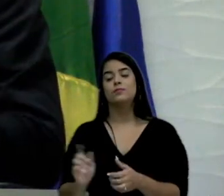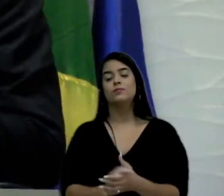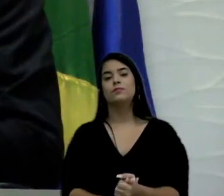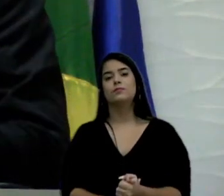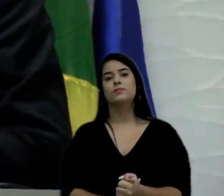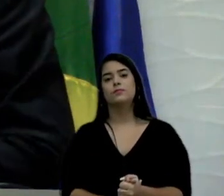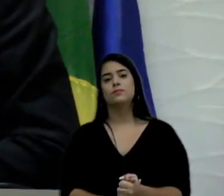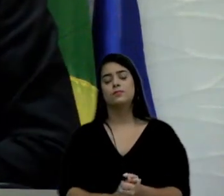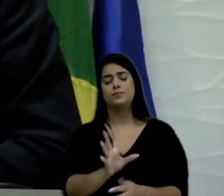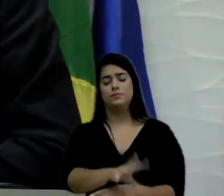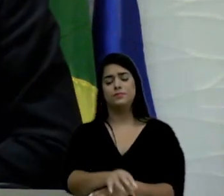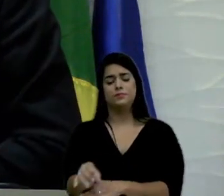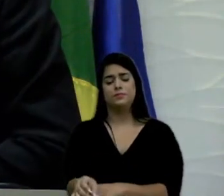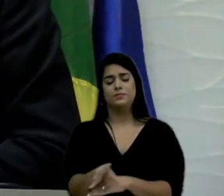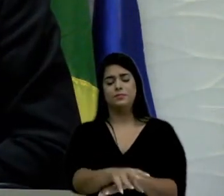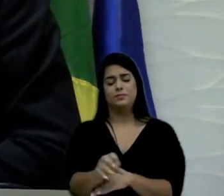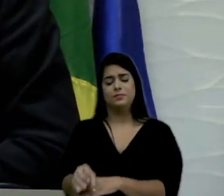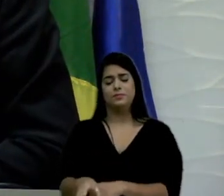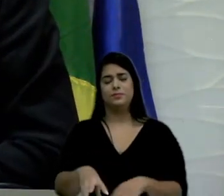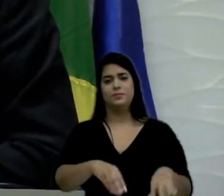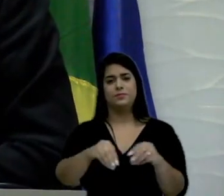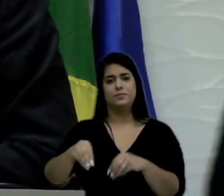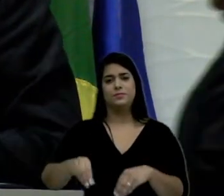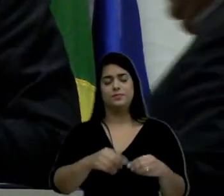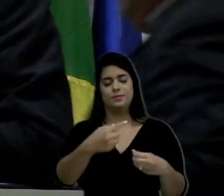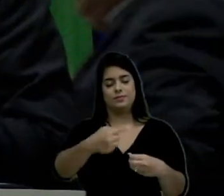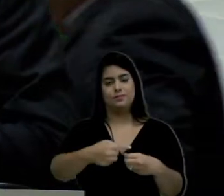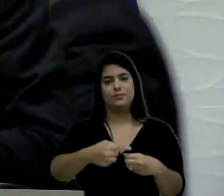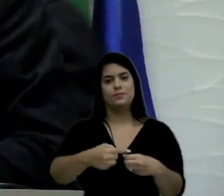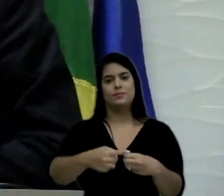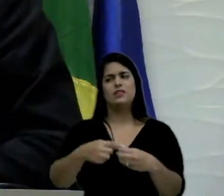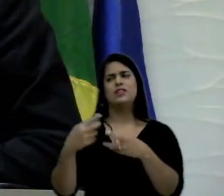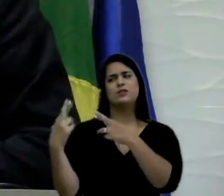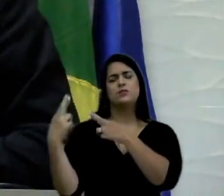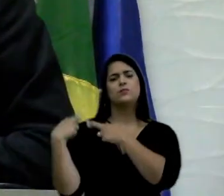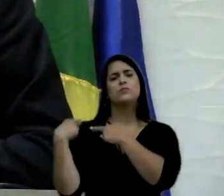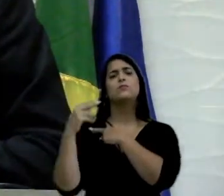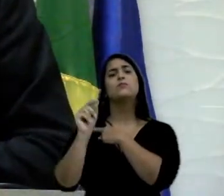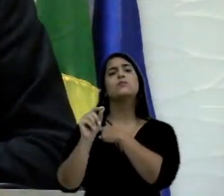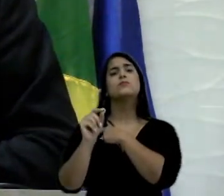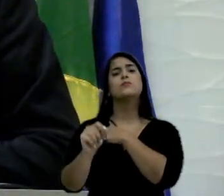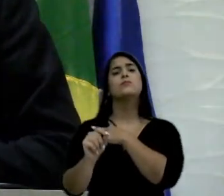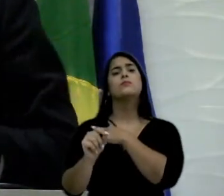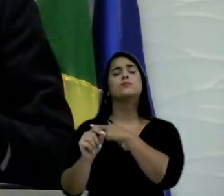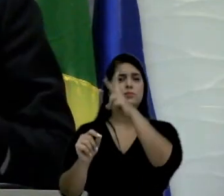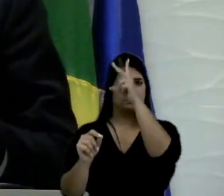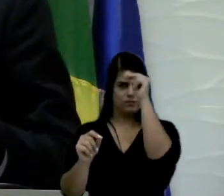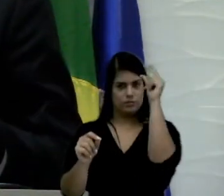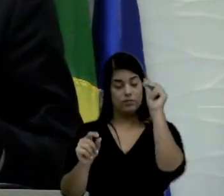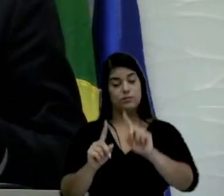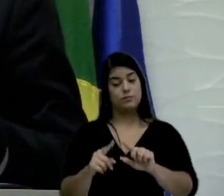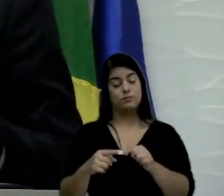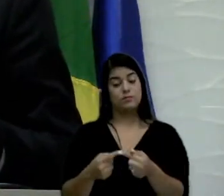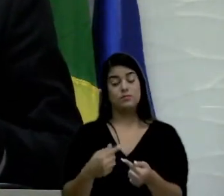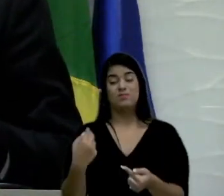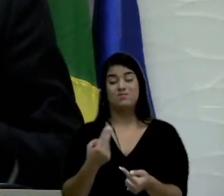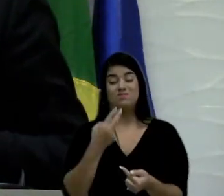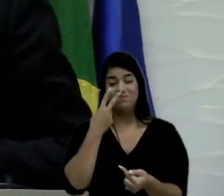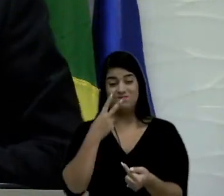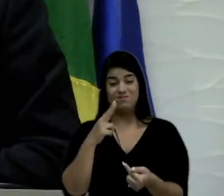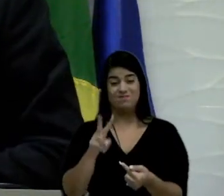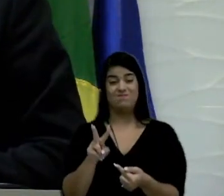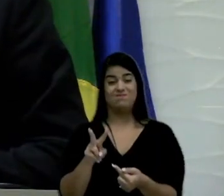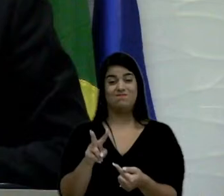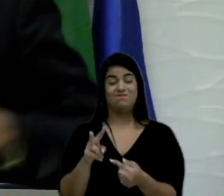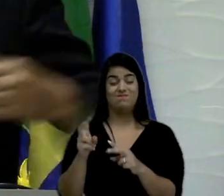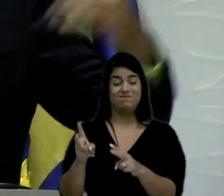as arações de terra do nosso município é a obrigação do Prefeito mas a gente vê o descaso que